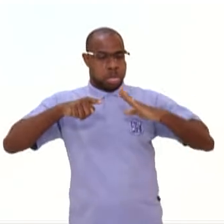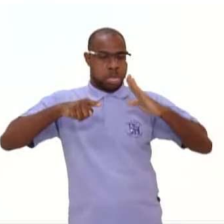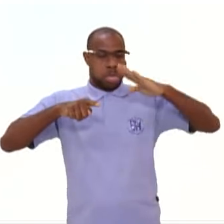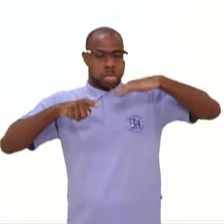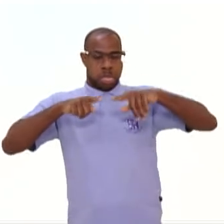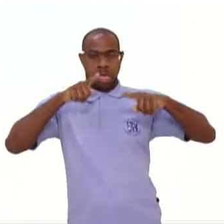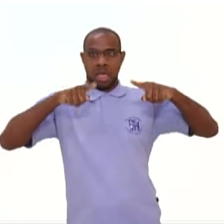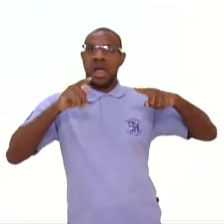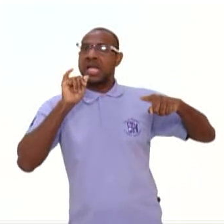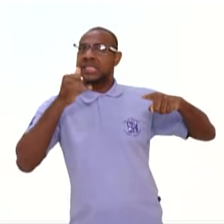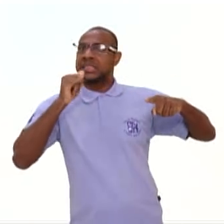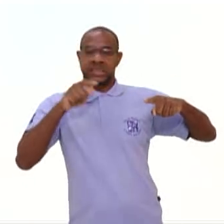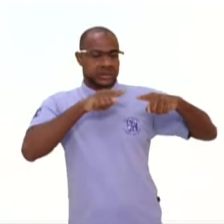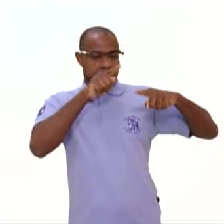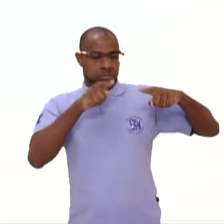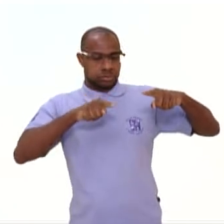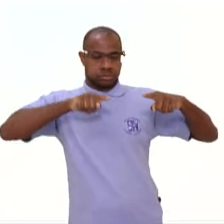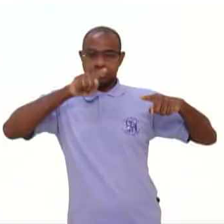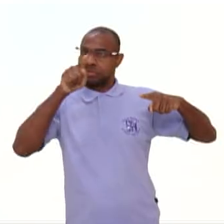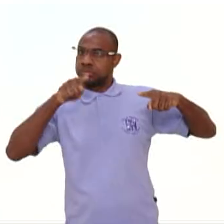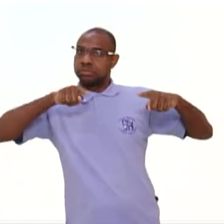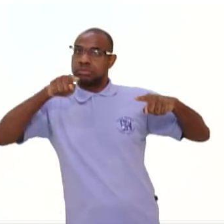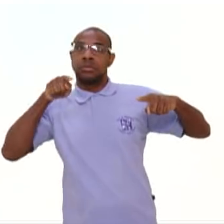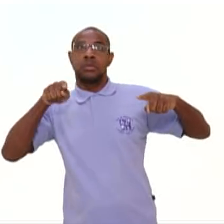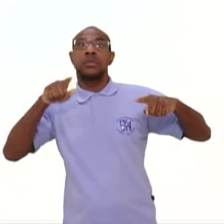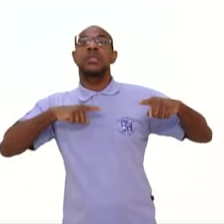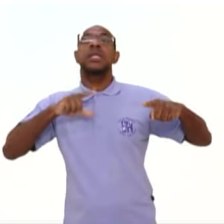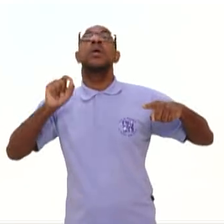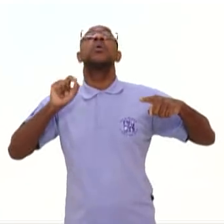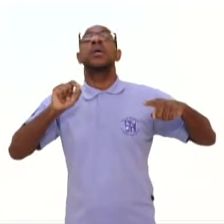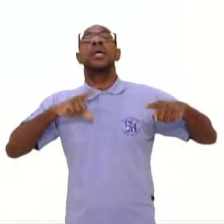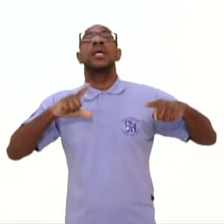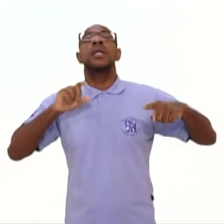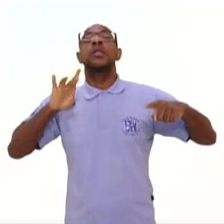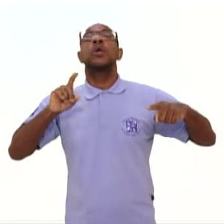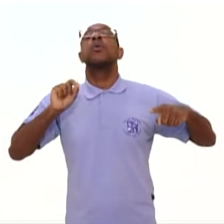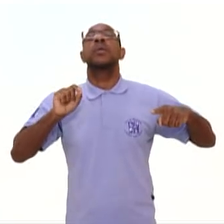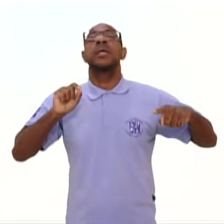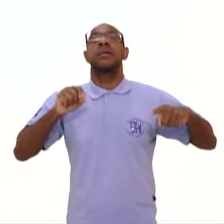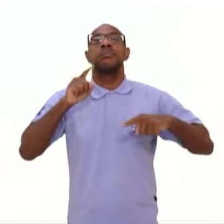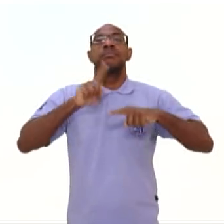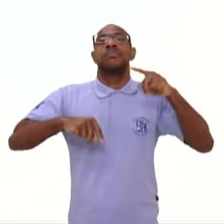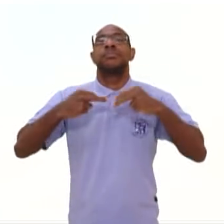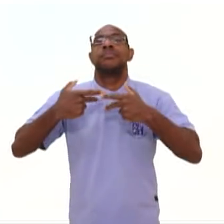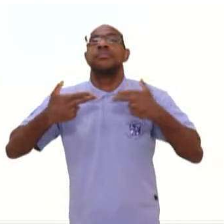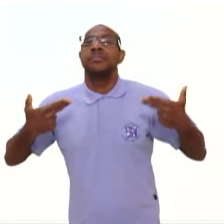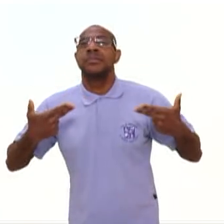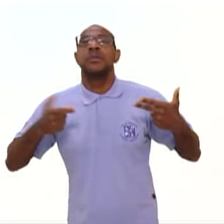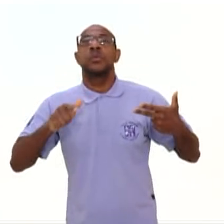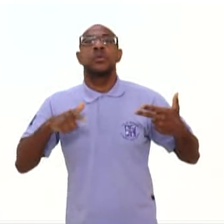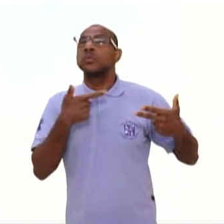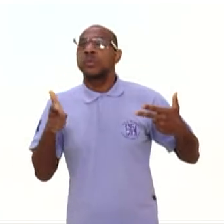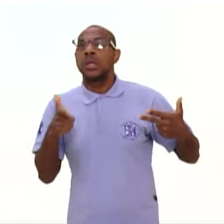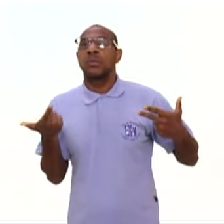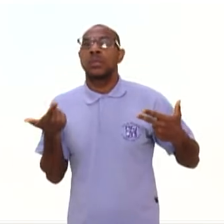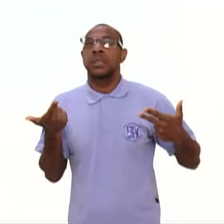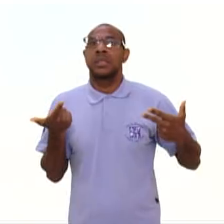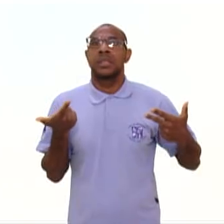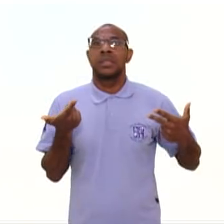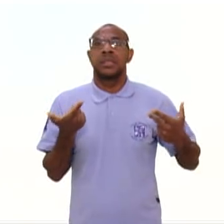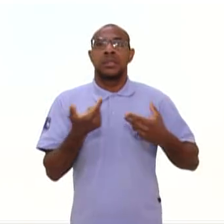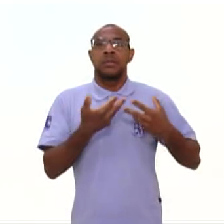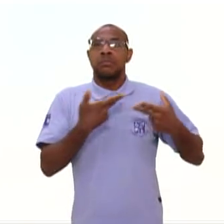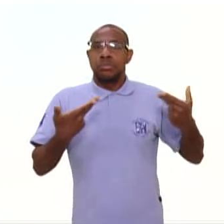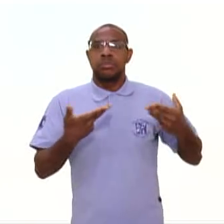energia através de um meio material. Ela existe somente em meios materiais, não transportam matéria